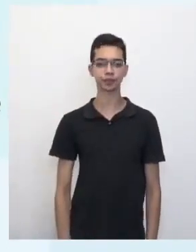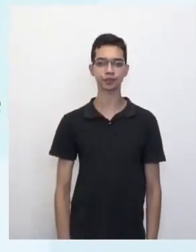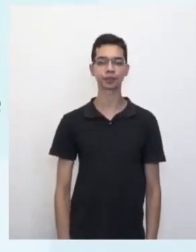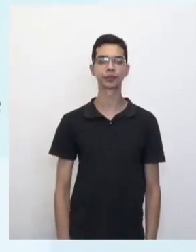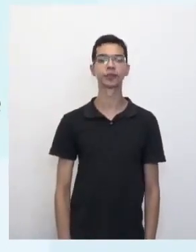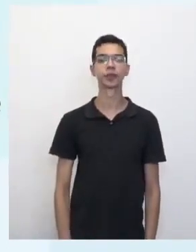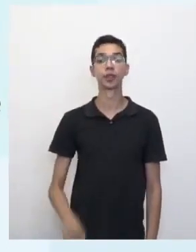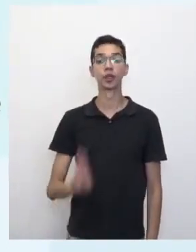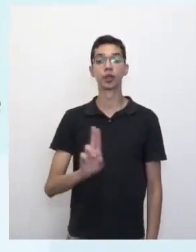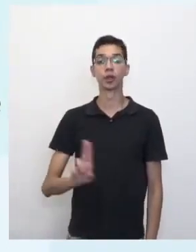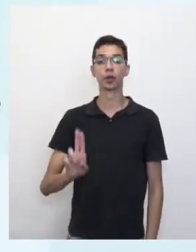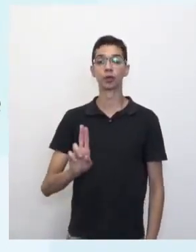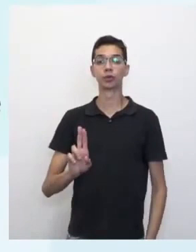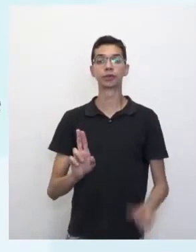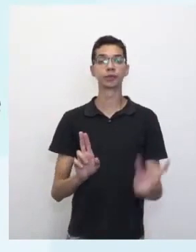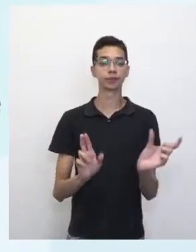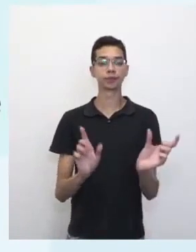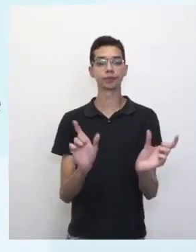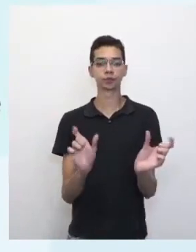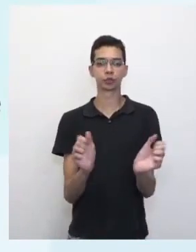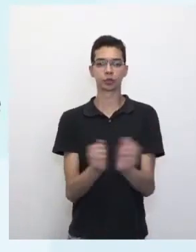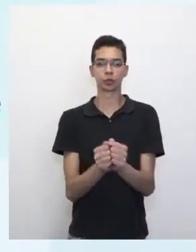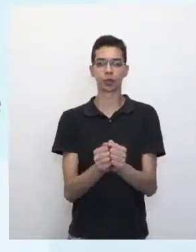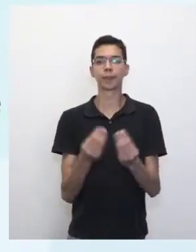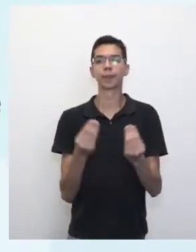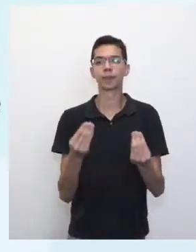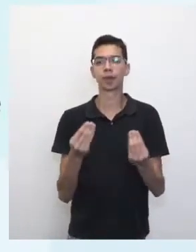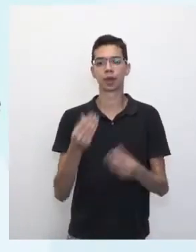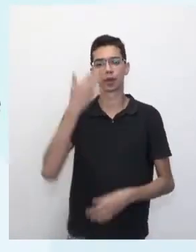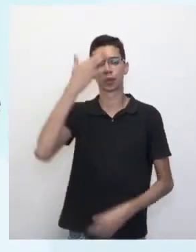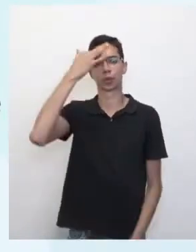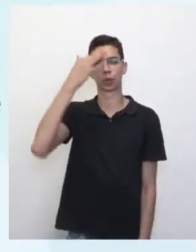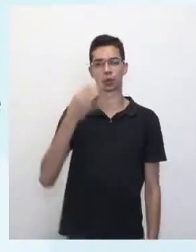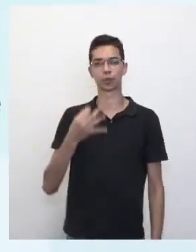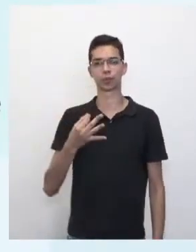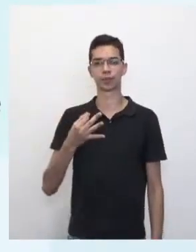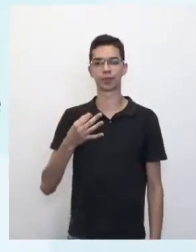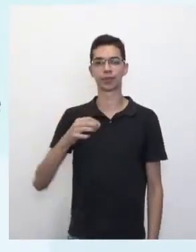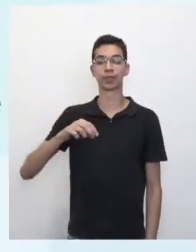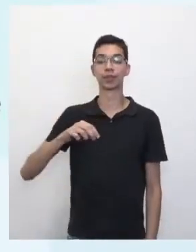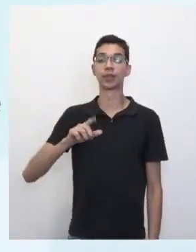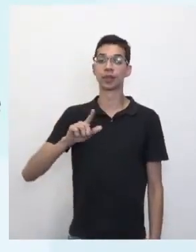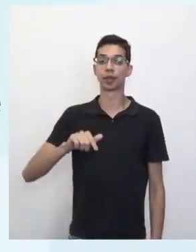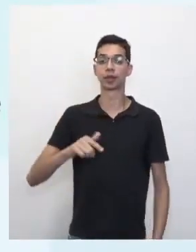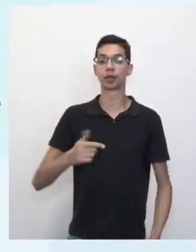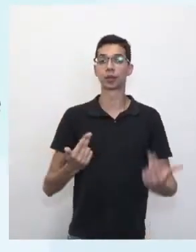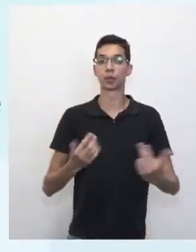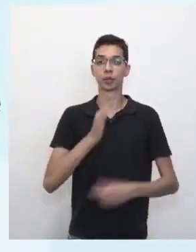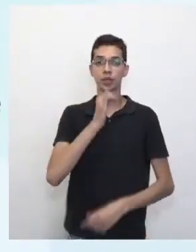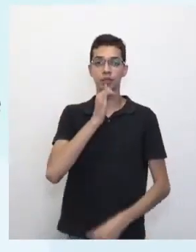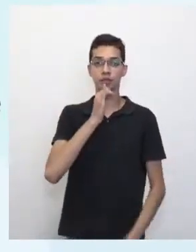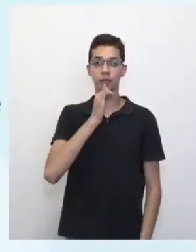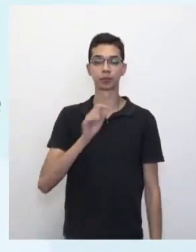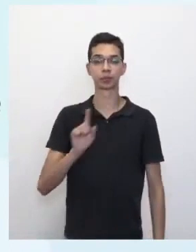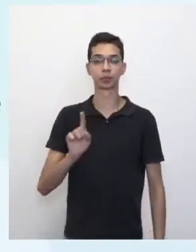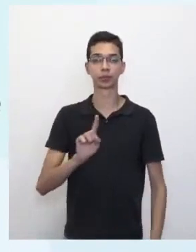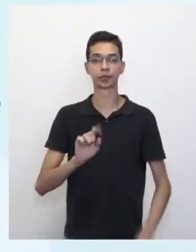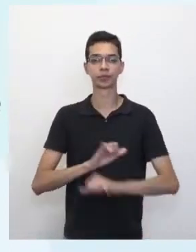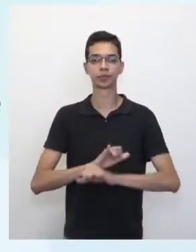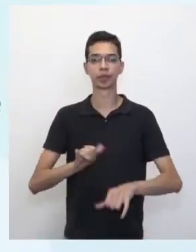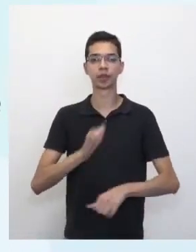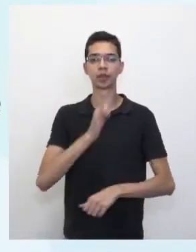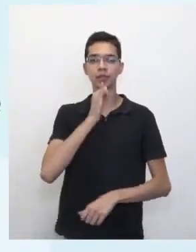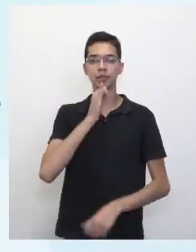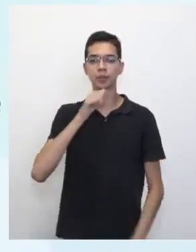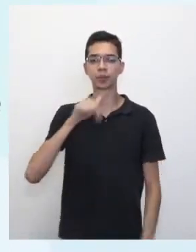palavra nor juntas para dizer que ambas as partes da frase são negativas. For example, neither the blue